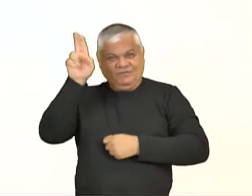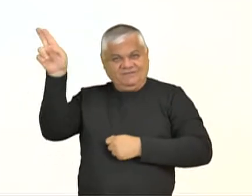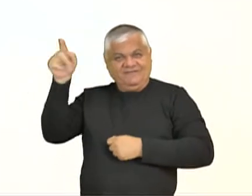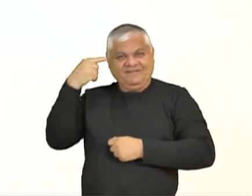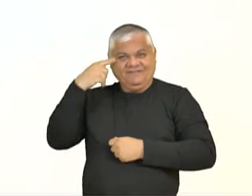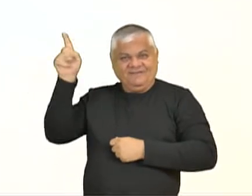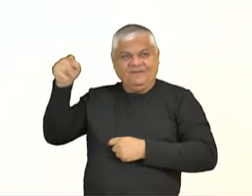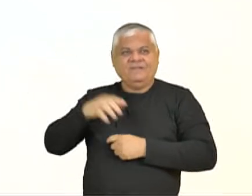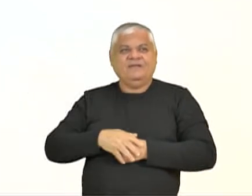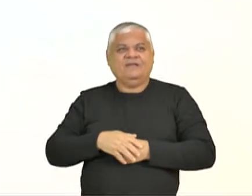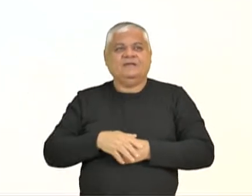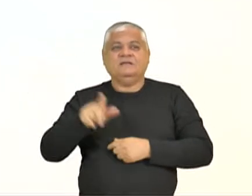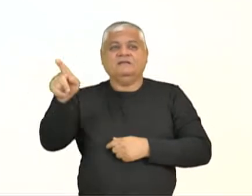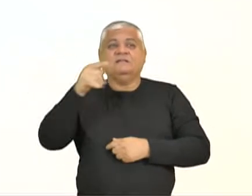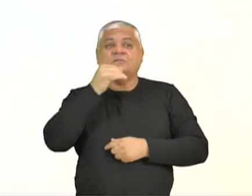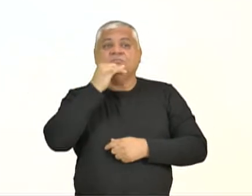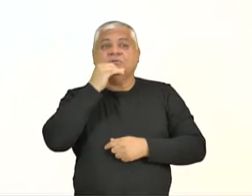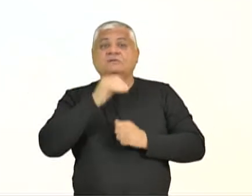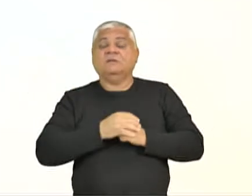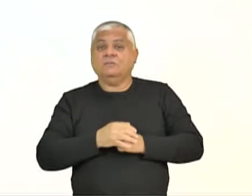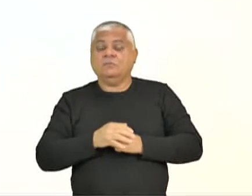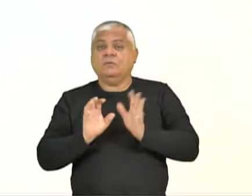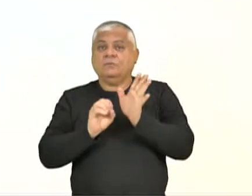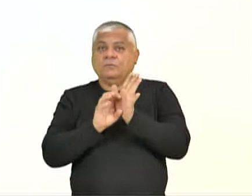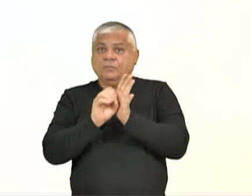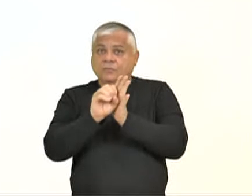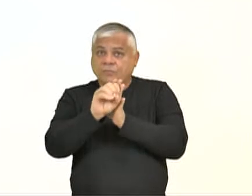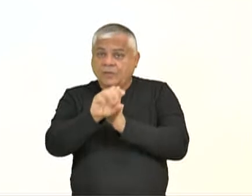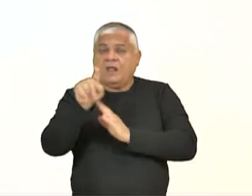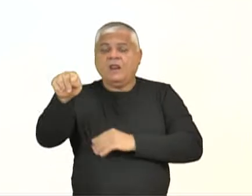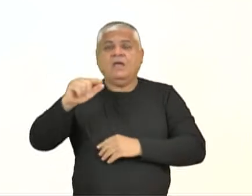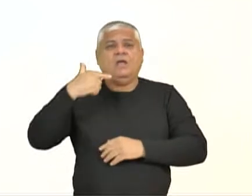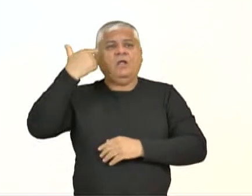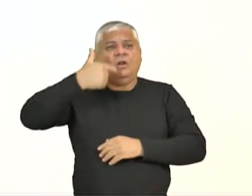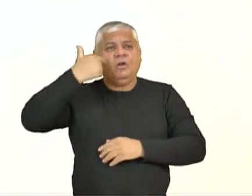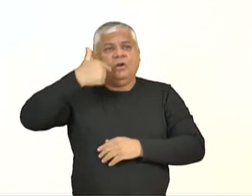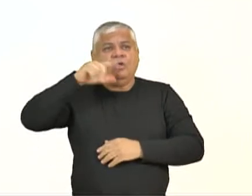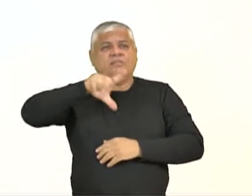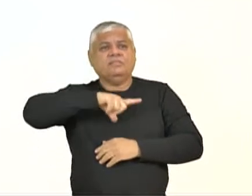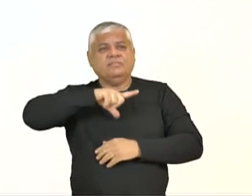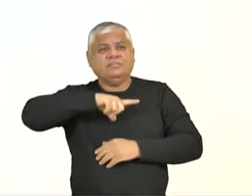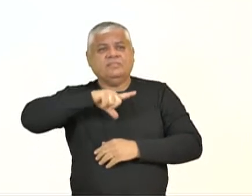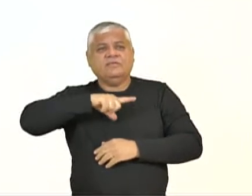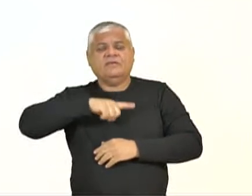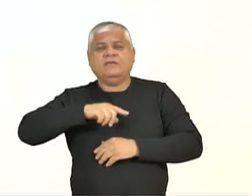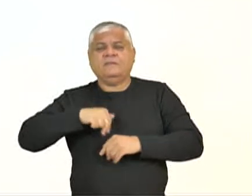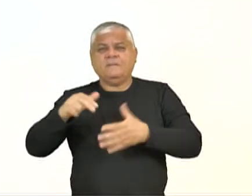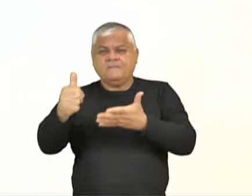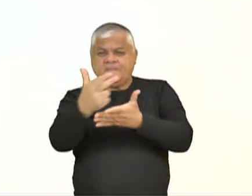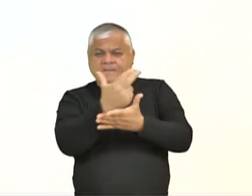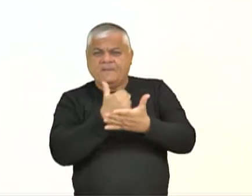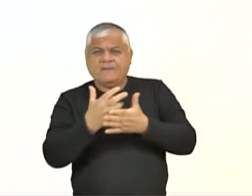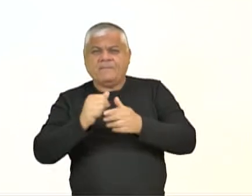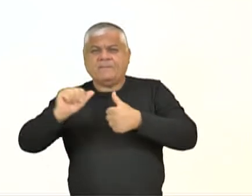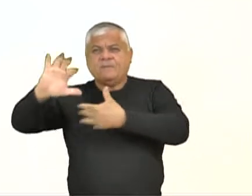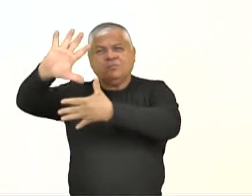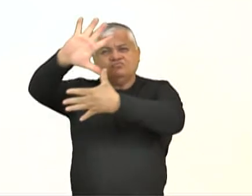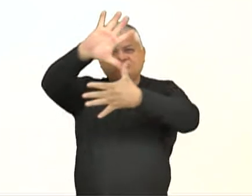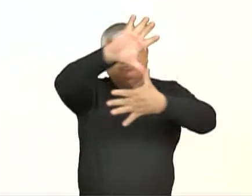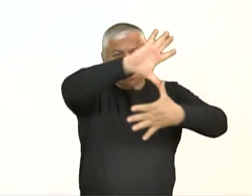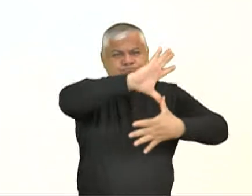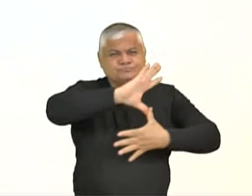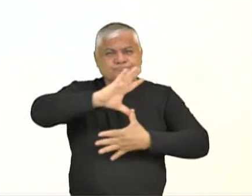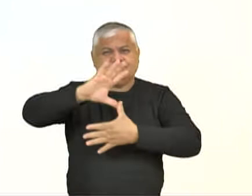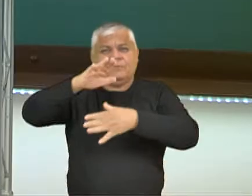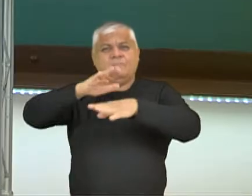ok? Usou dados do Google, então veja, uma loja lá de Londres, para criar um mapa do mundo que mostra quais os pintores